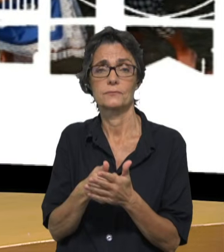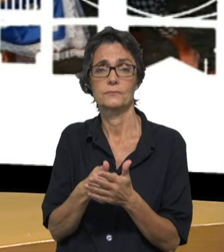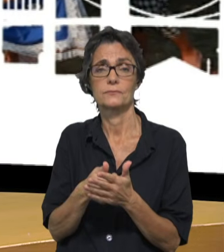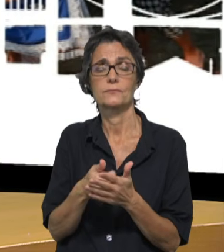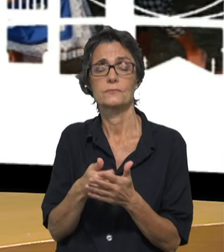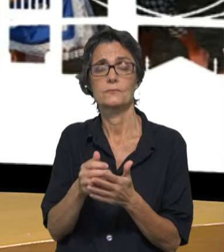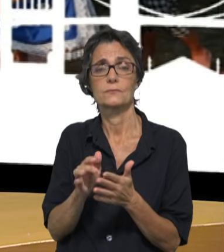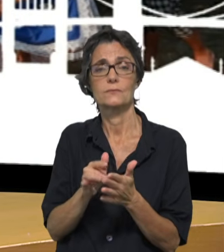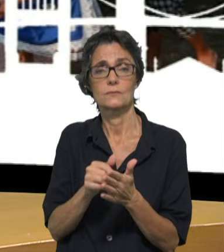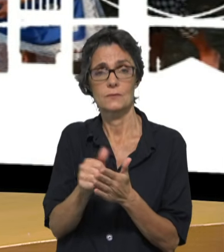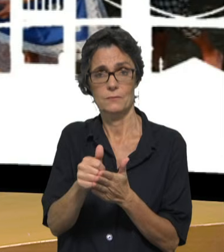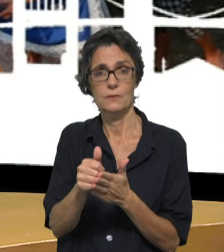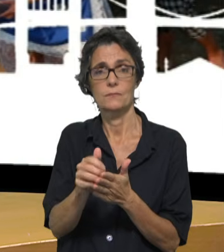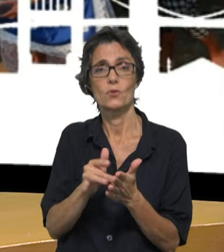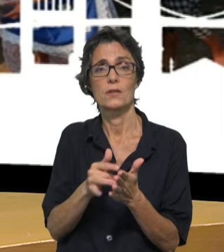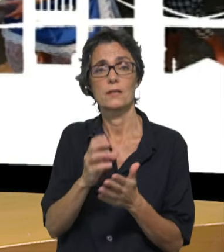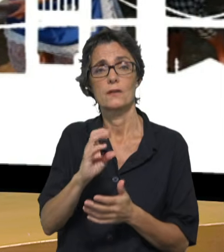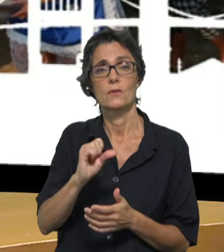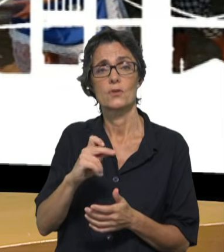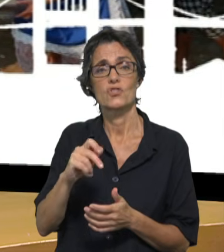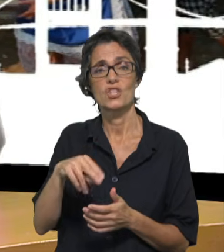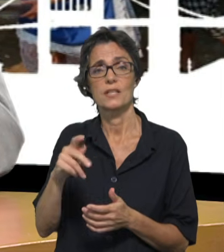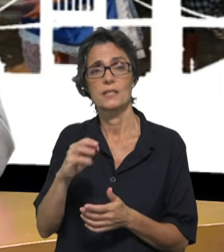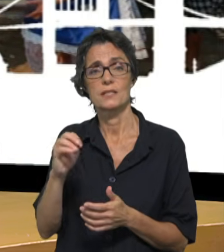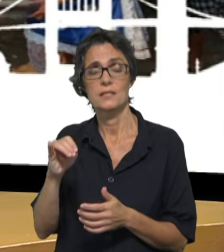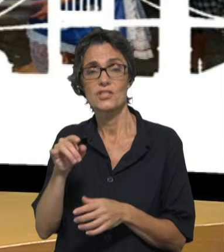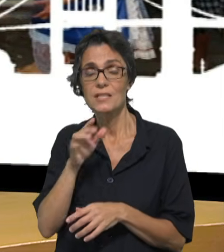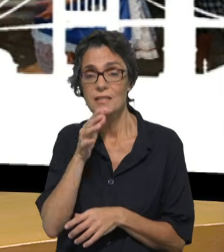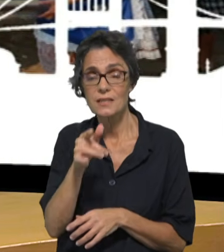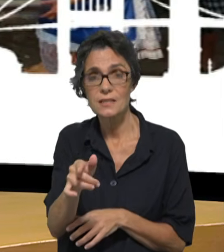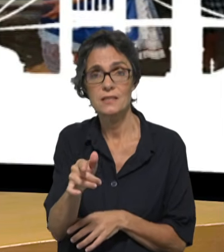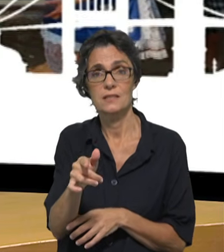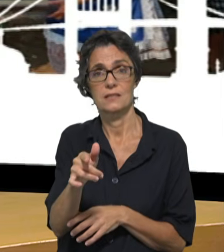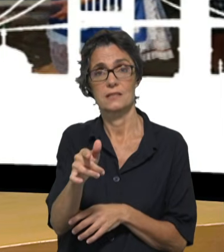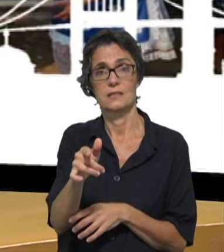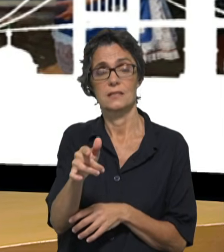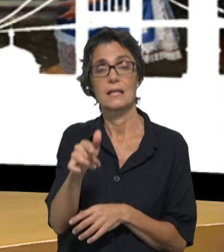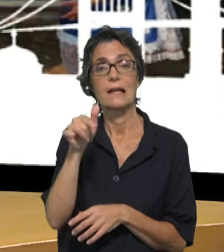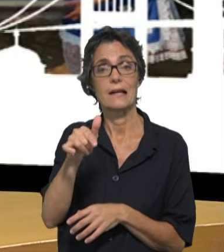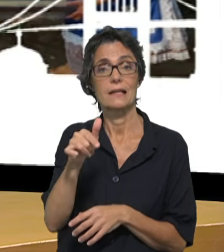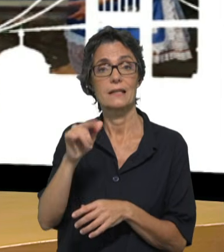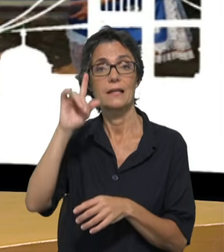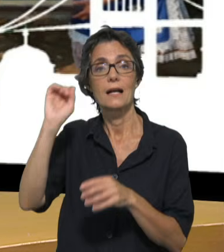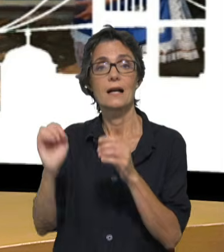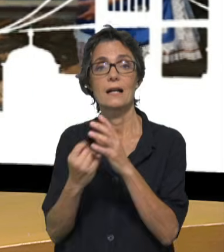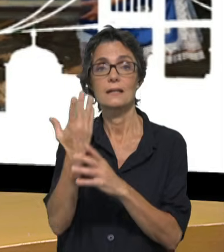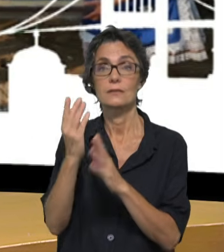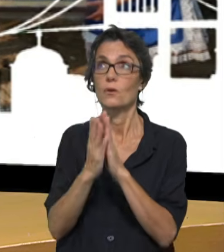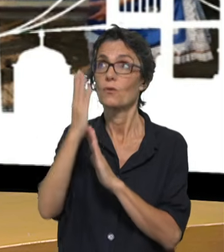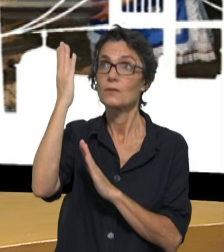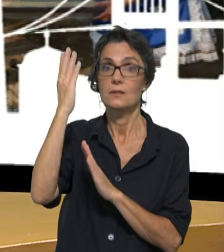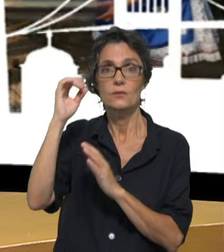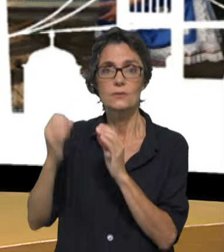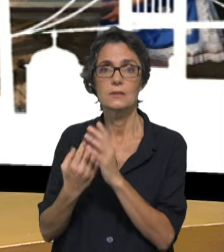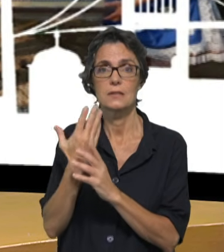Gênesis, onde se apresenta que a criação de Deus, o mundo foi criado por Deus, mas